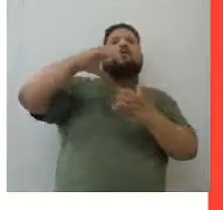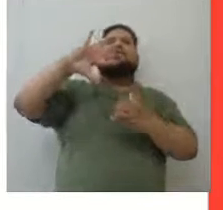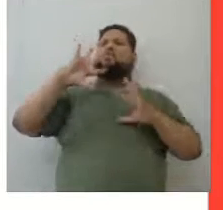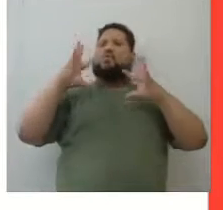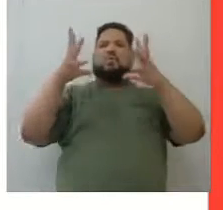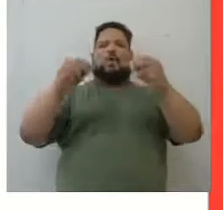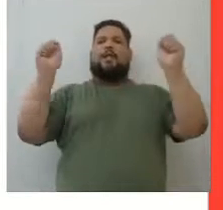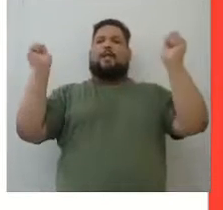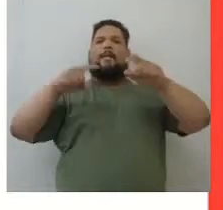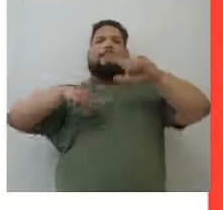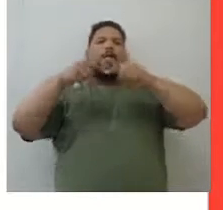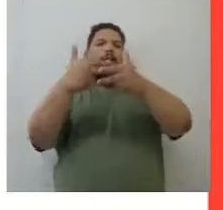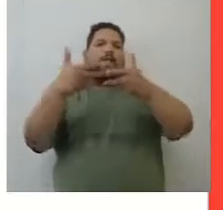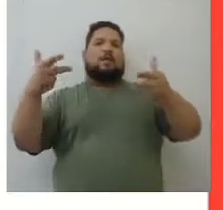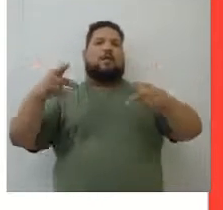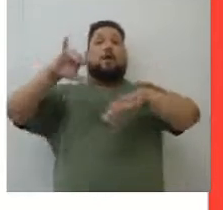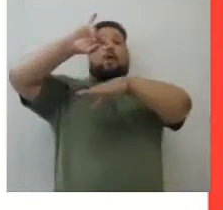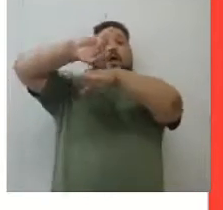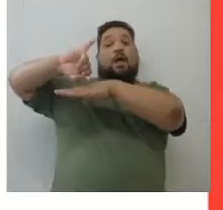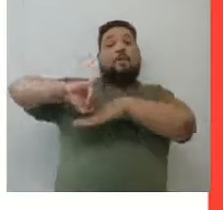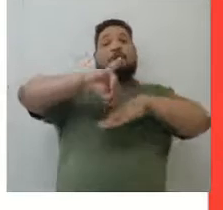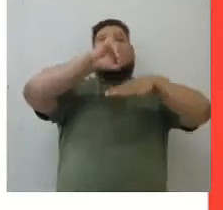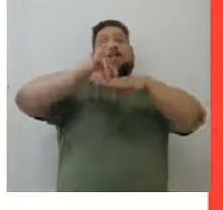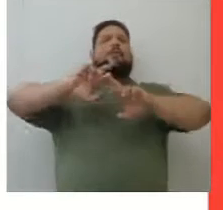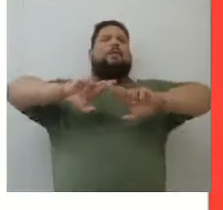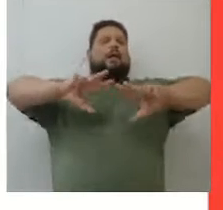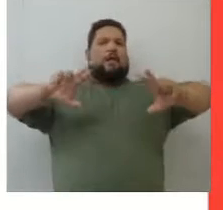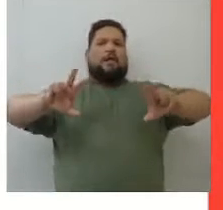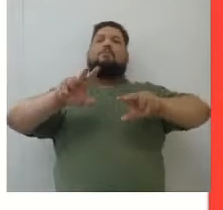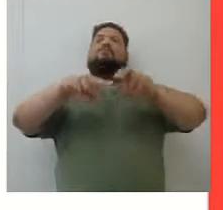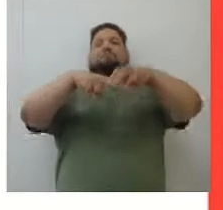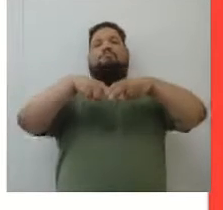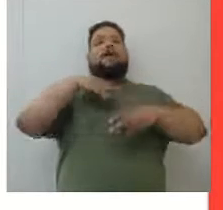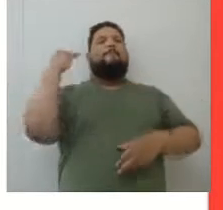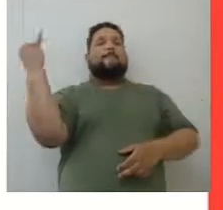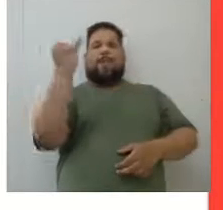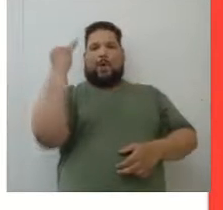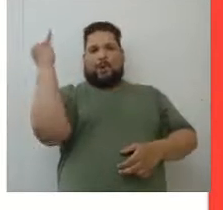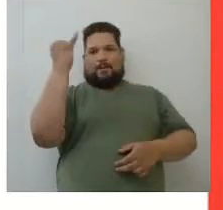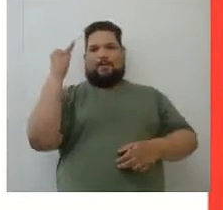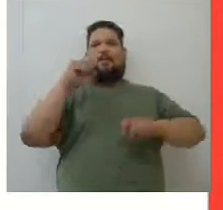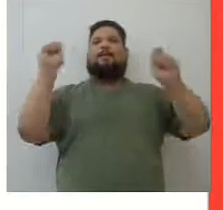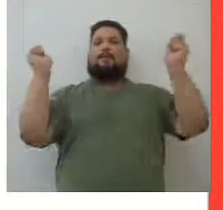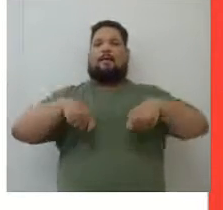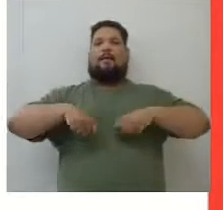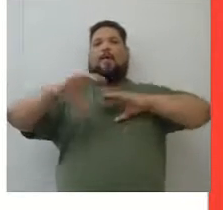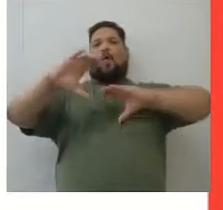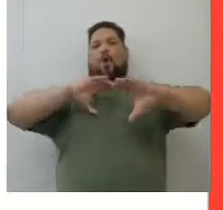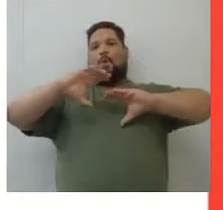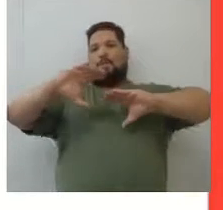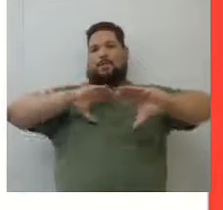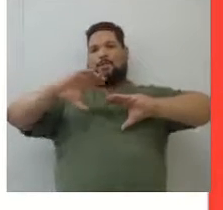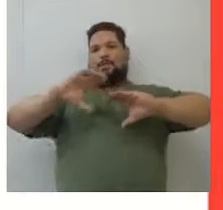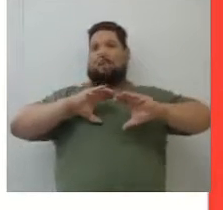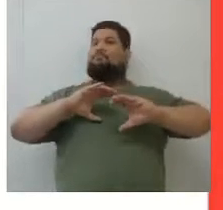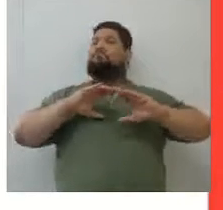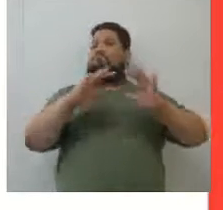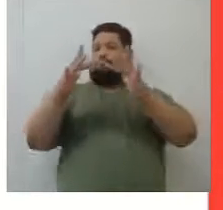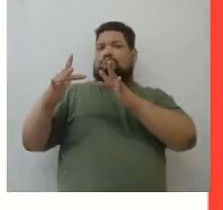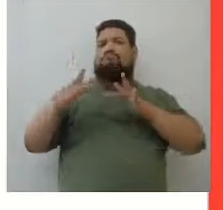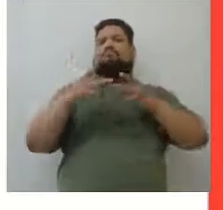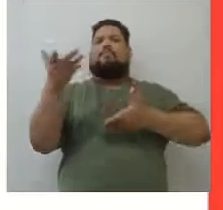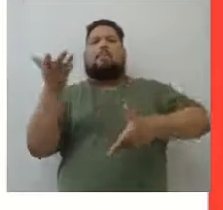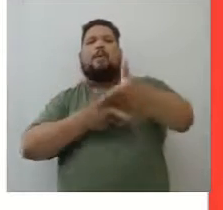várias mercadorias para várias capitais diferentes, e isso é muito importante para o processo de comunicação, né? Para o homem continuar se comunicando,